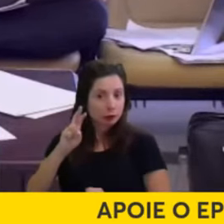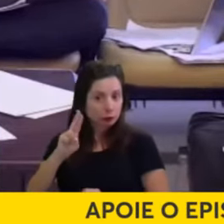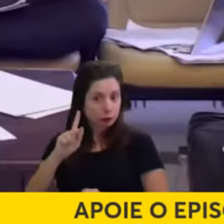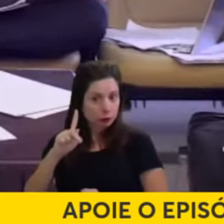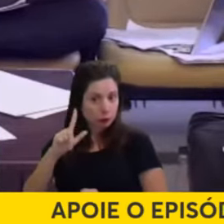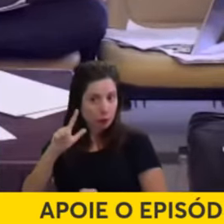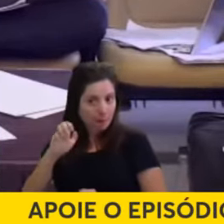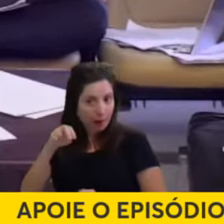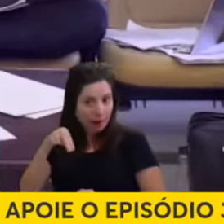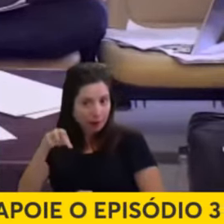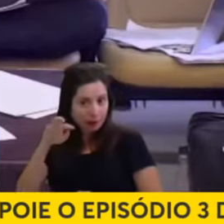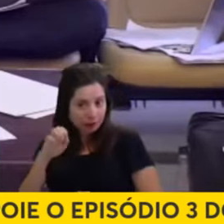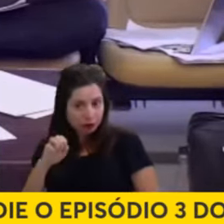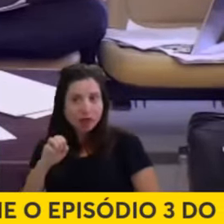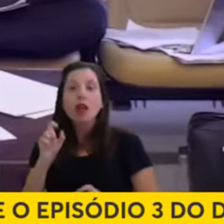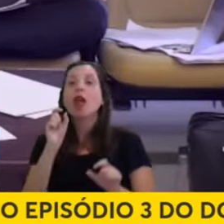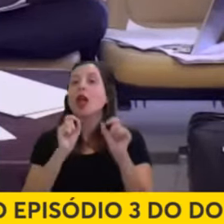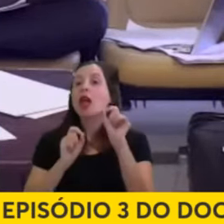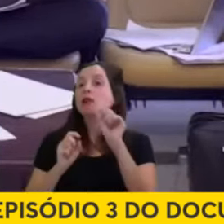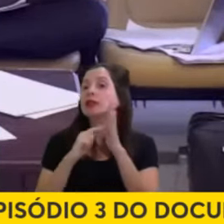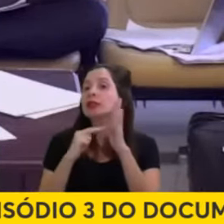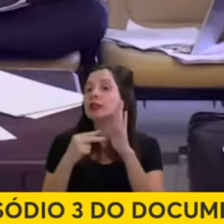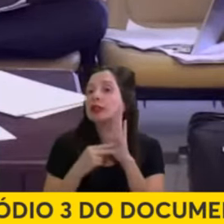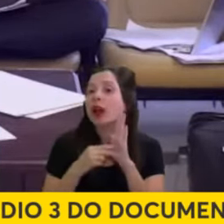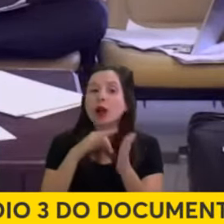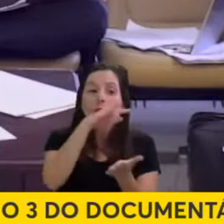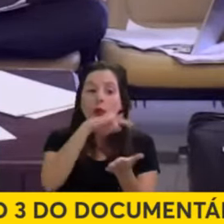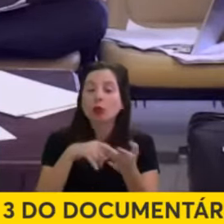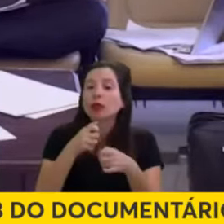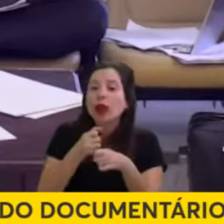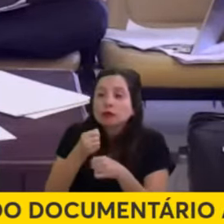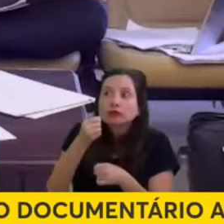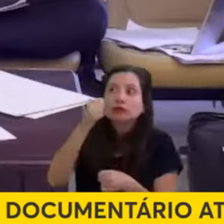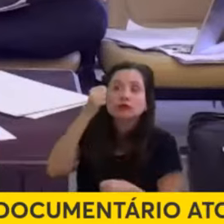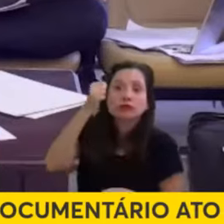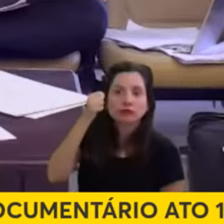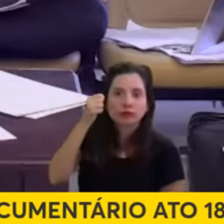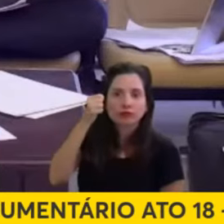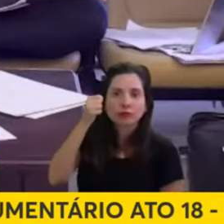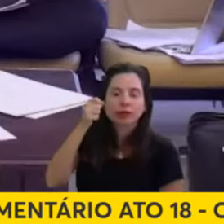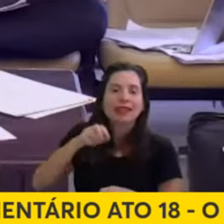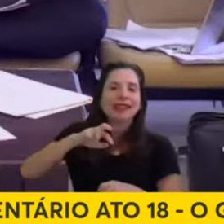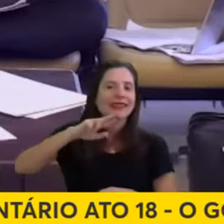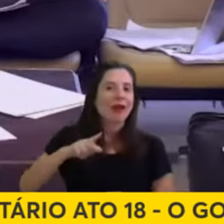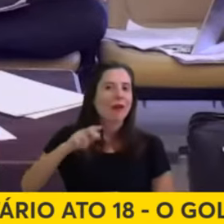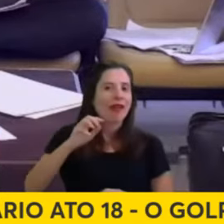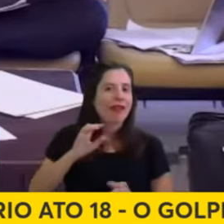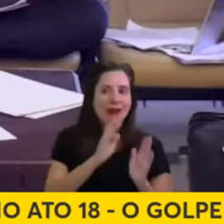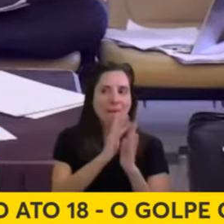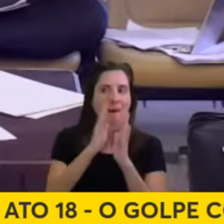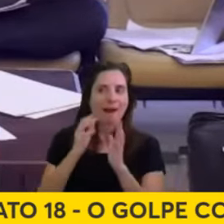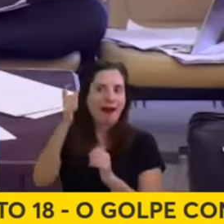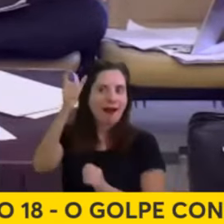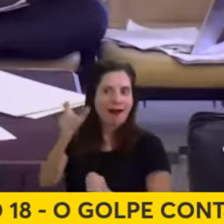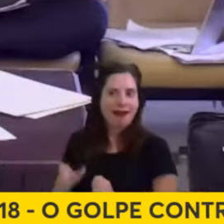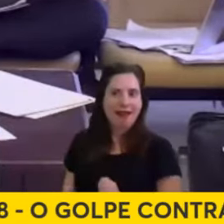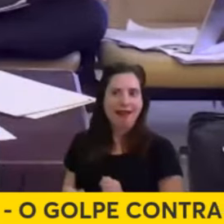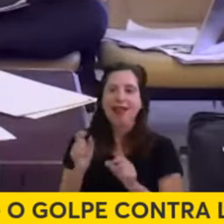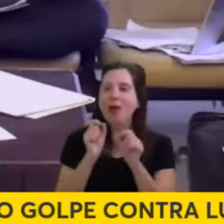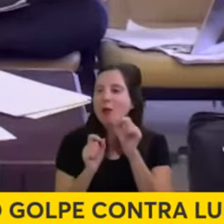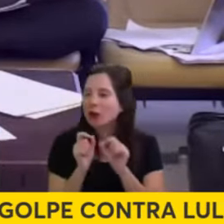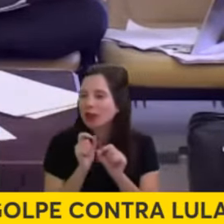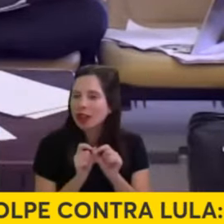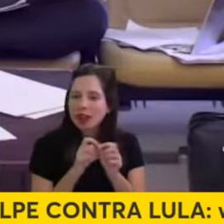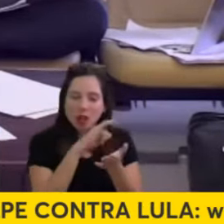claríssimo que é um contrato guard porque ele mesmo disse que o destinatário final não era aquele do contrato Ou seja é um contrato fake com